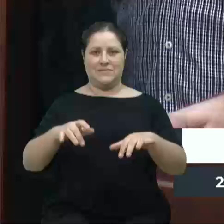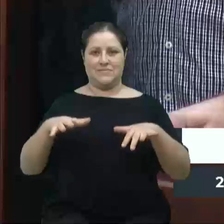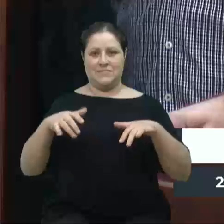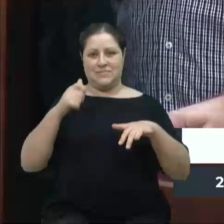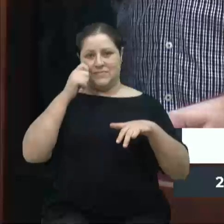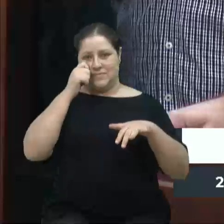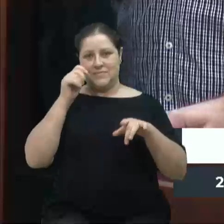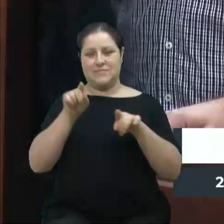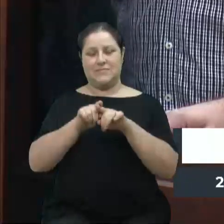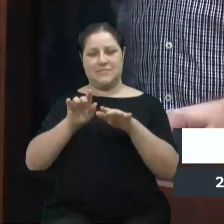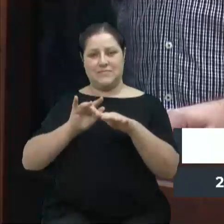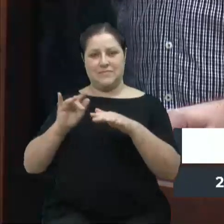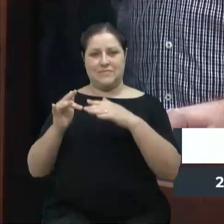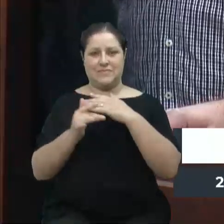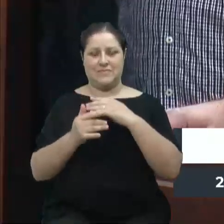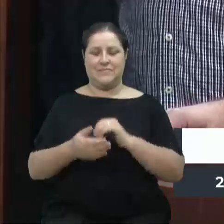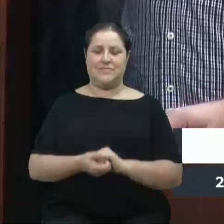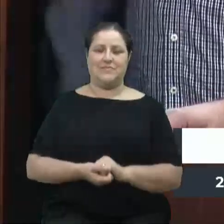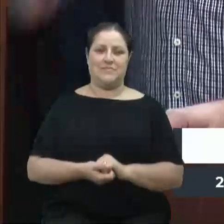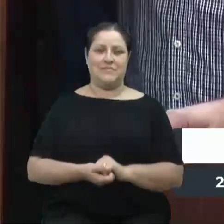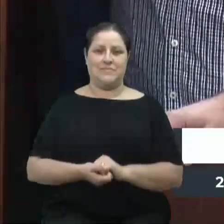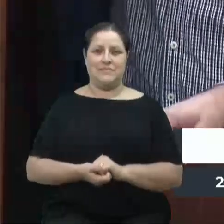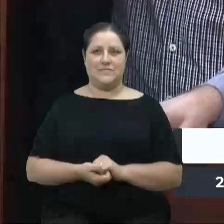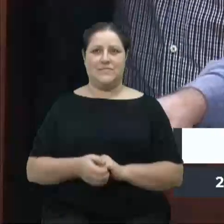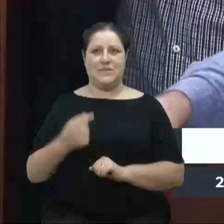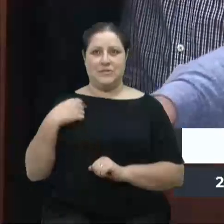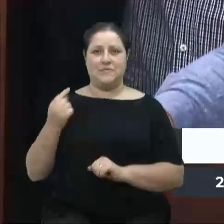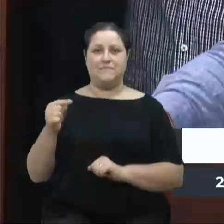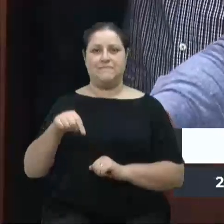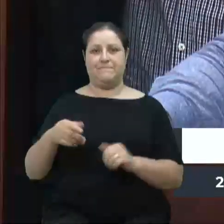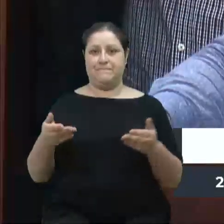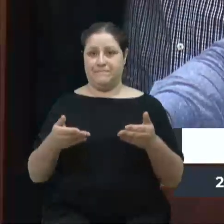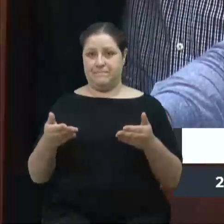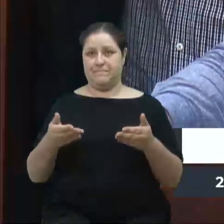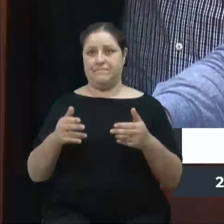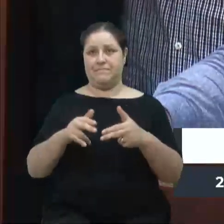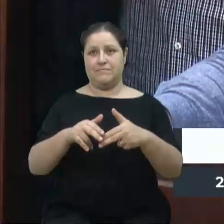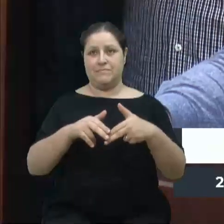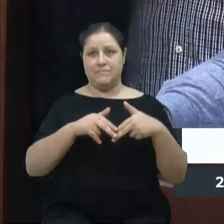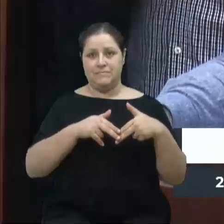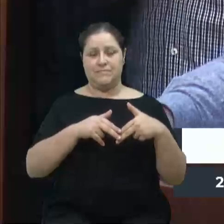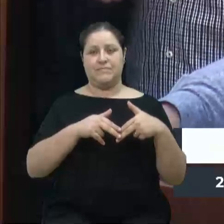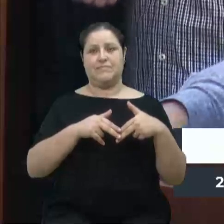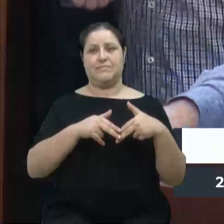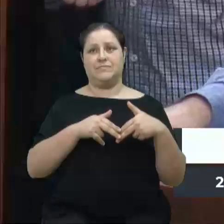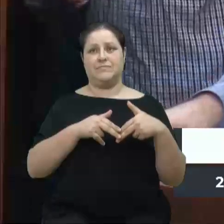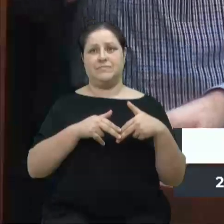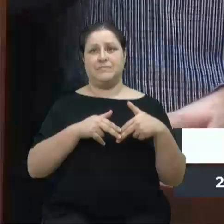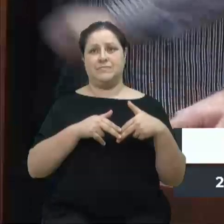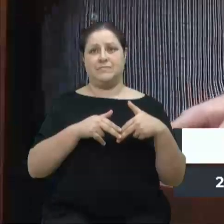plenário, nas redes sociais. Venho aqui hoje em face de uma